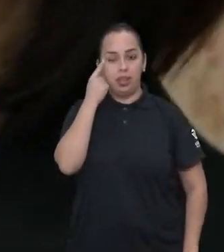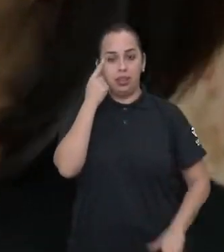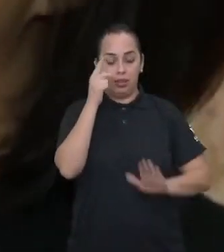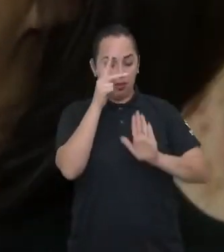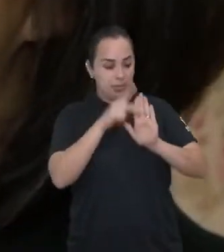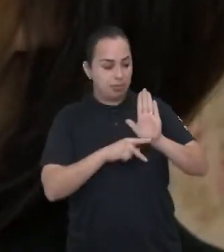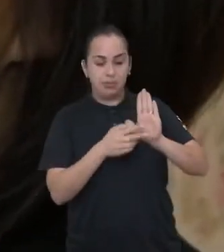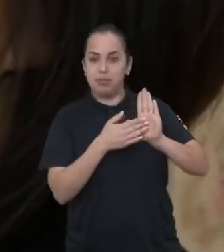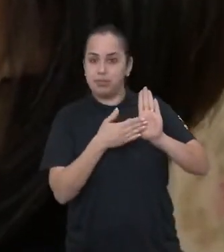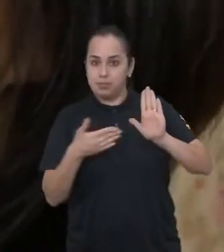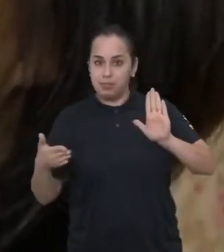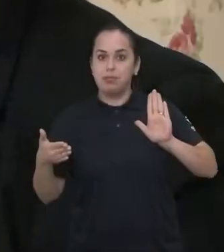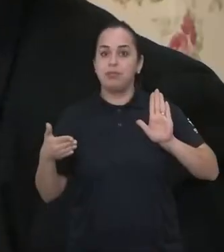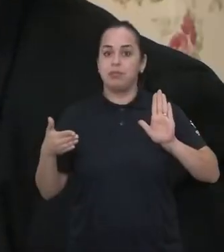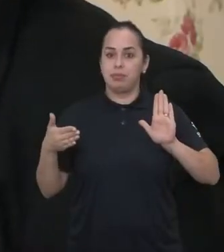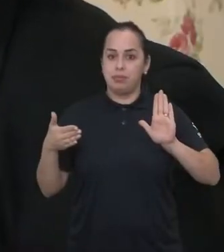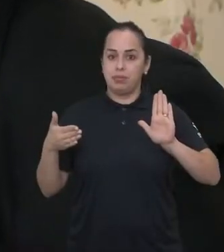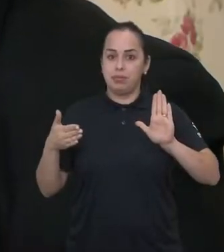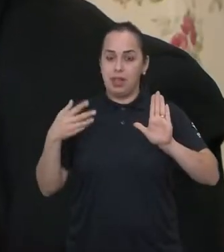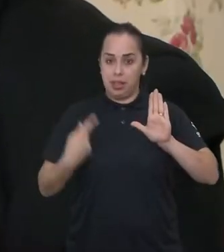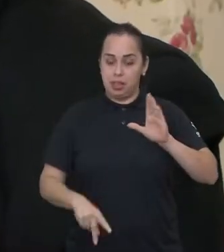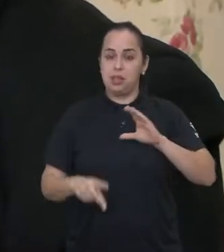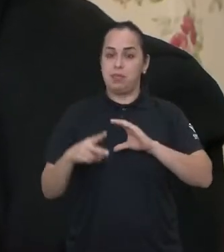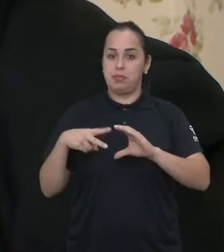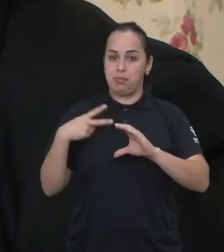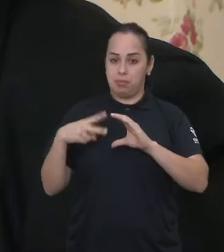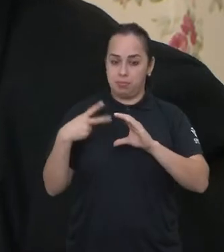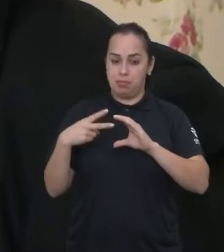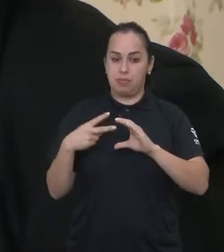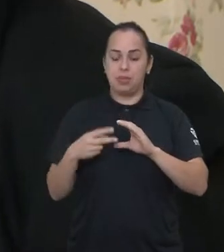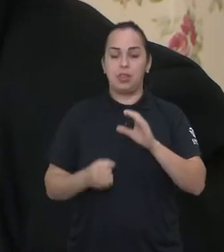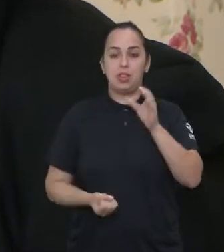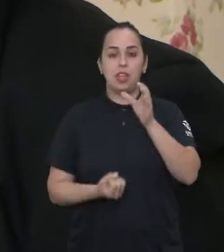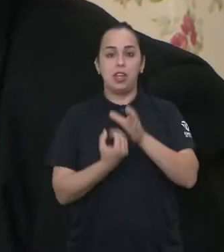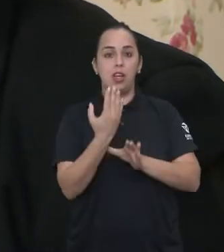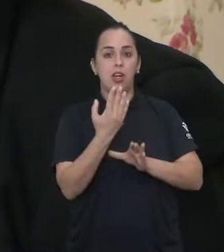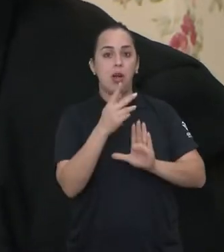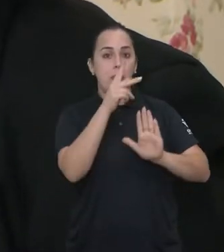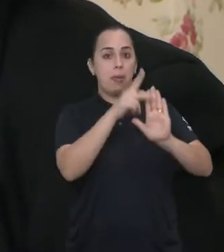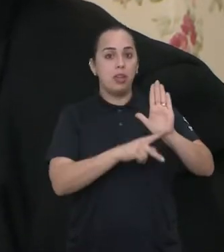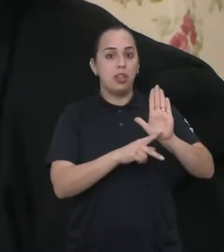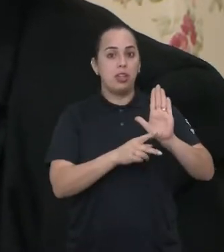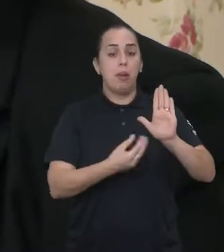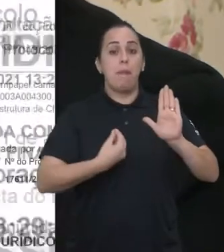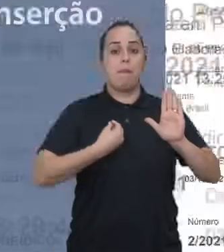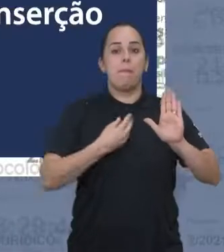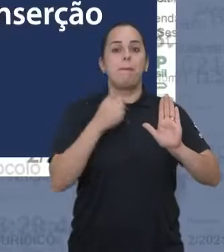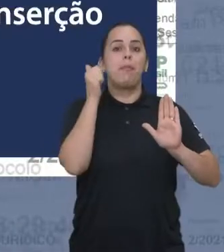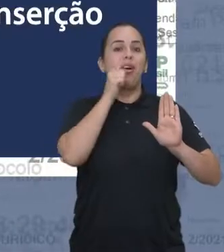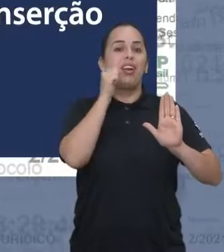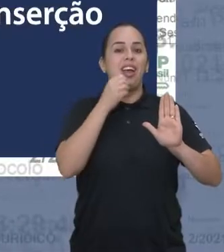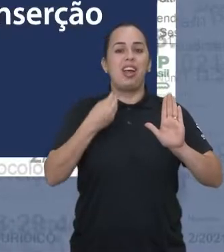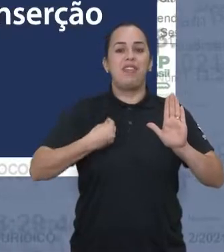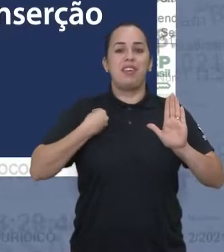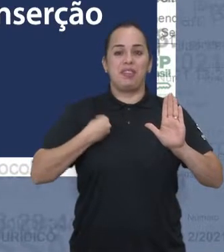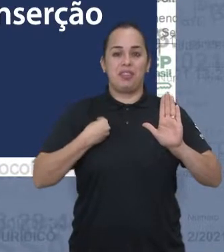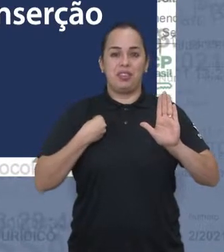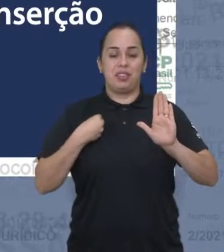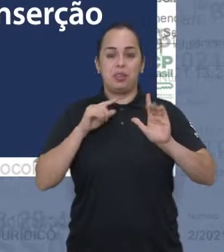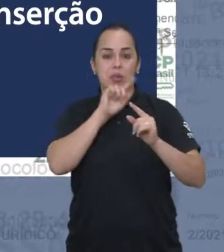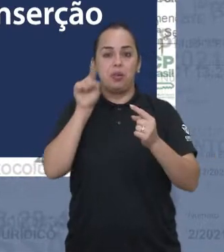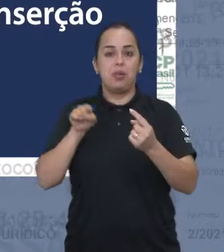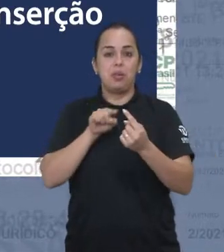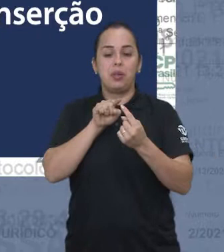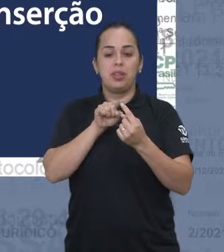a vereadora Amélia Naomi está com um projeto em tramitação na Câmara de São José dos Campos eu queria o programa